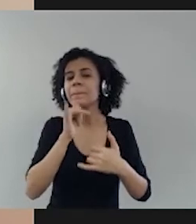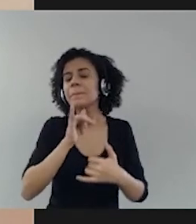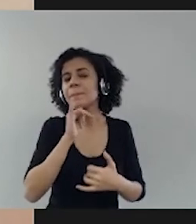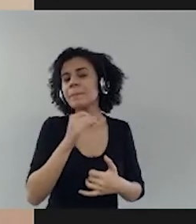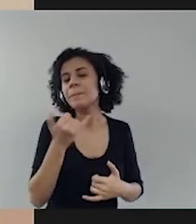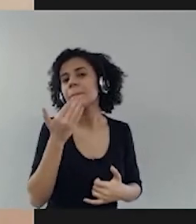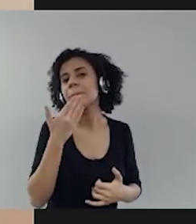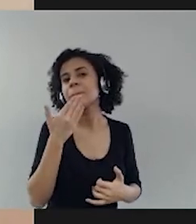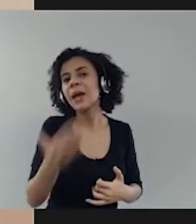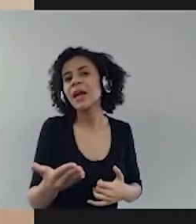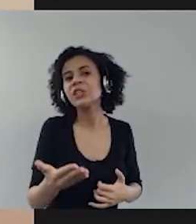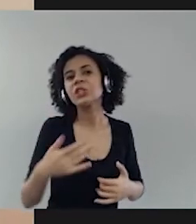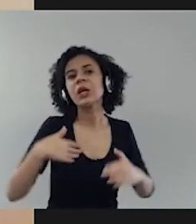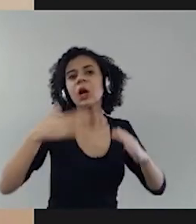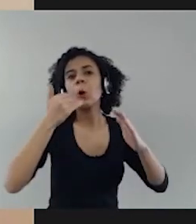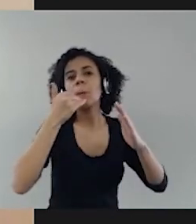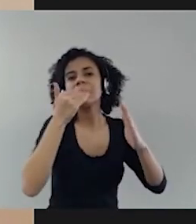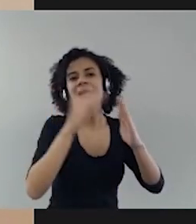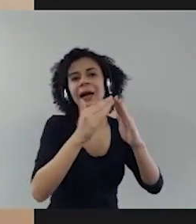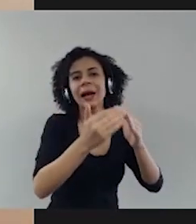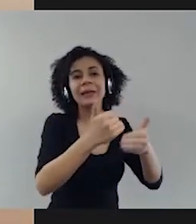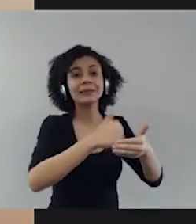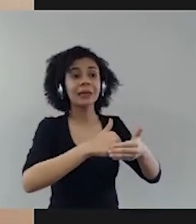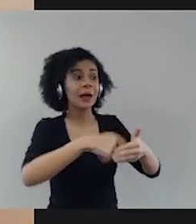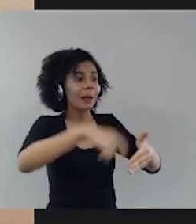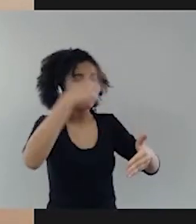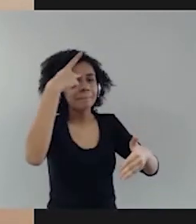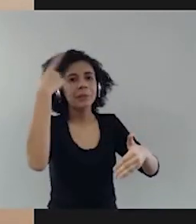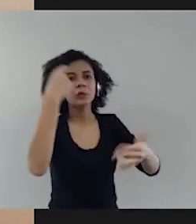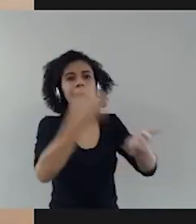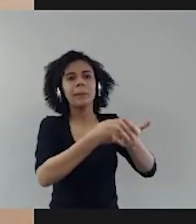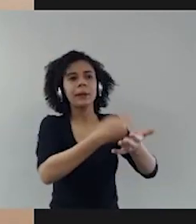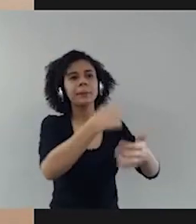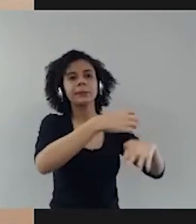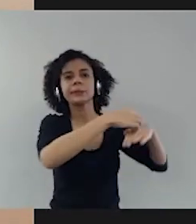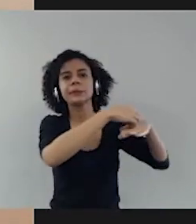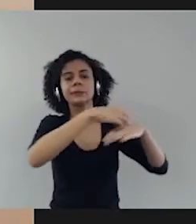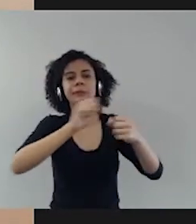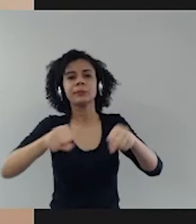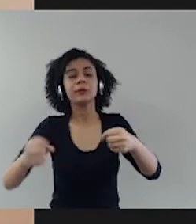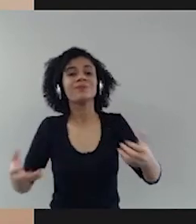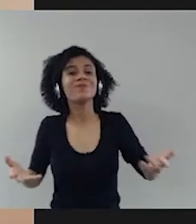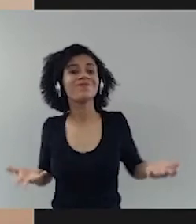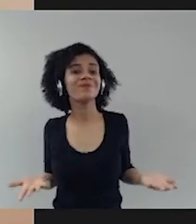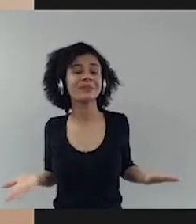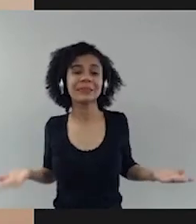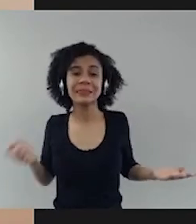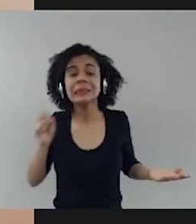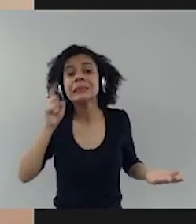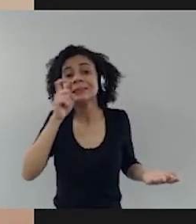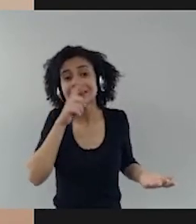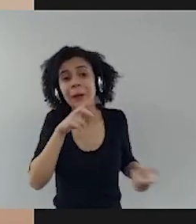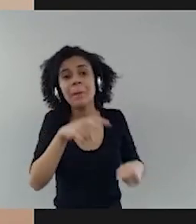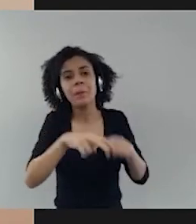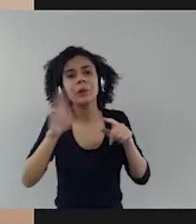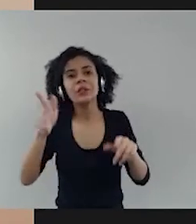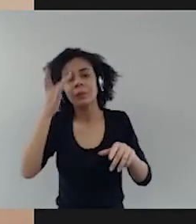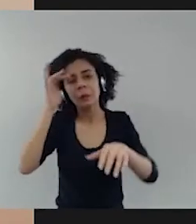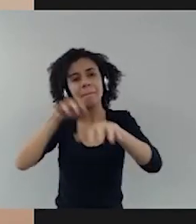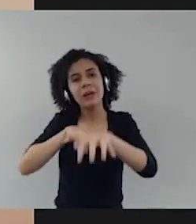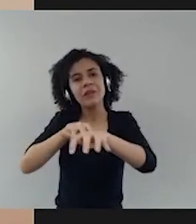outras pessoas se movimentarem, não é? E aí tivemos já duas, pelo menos, manifestações dos entregadores